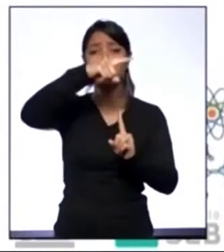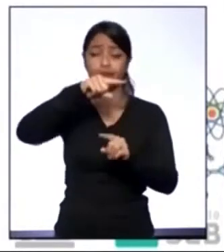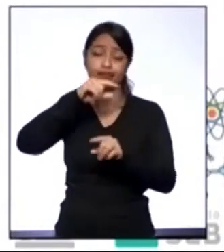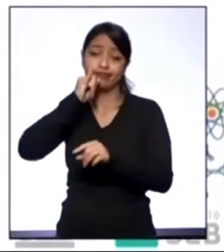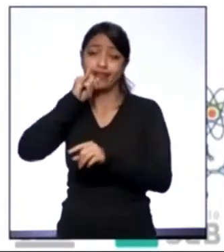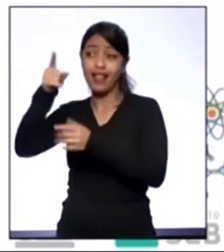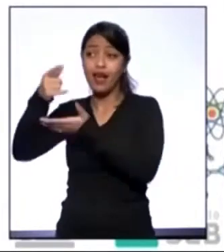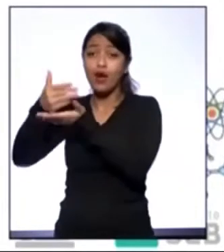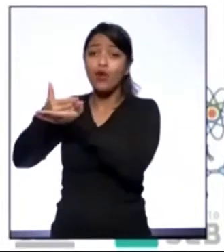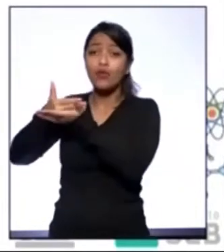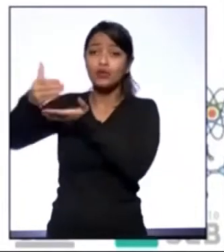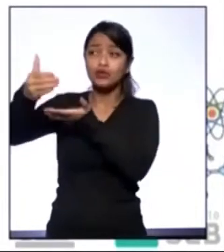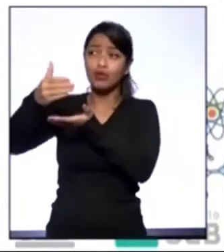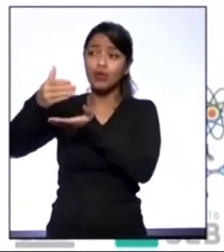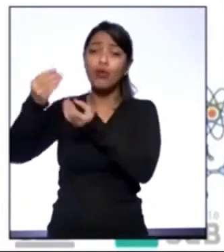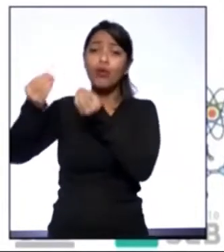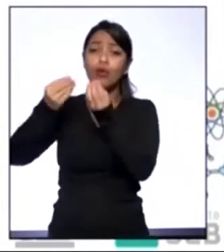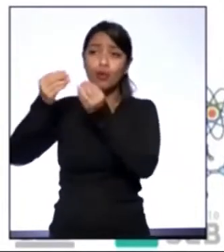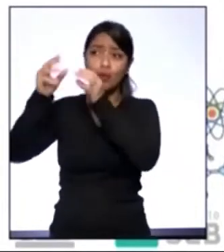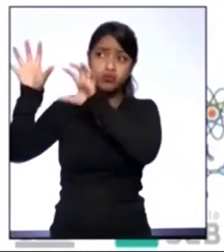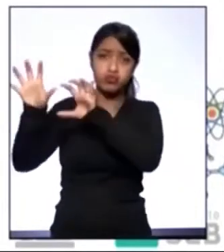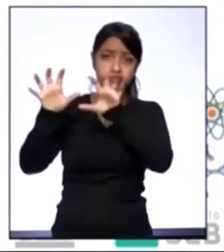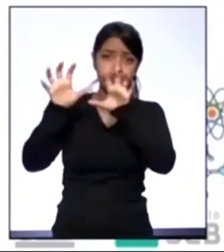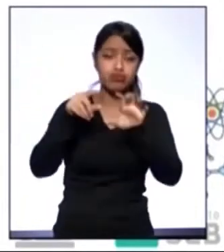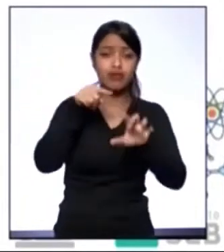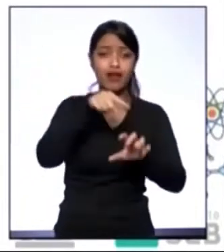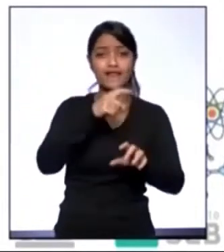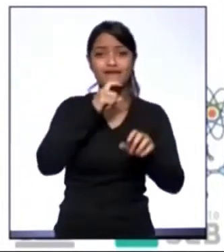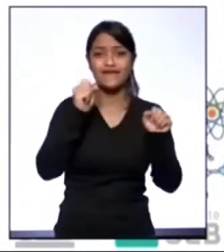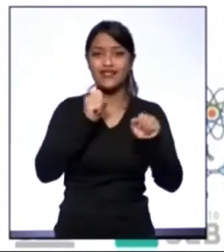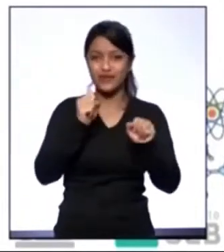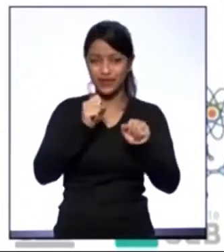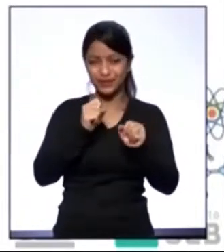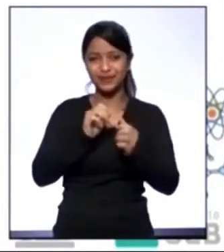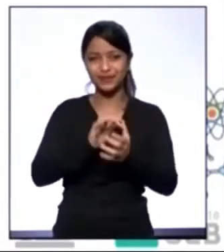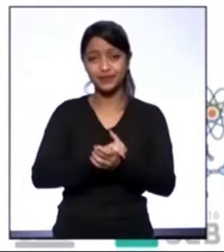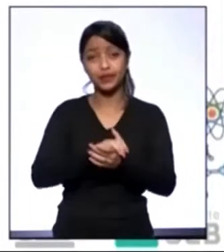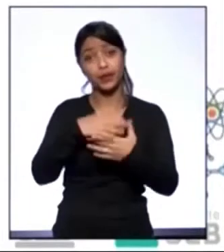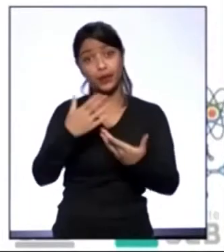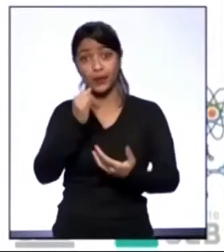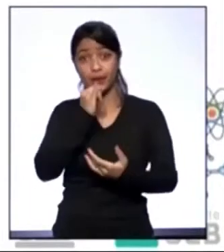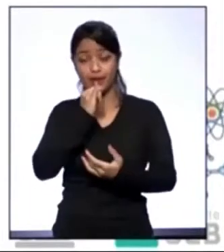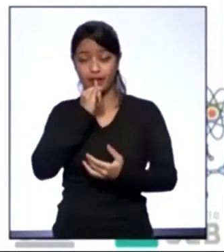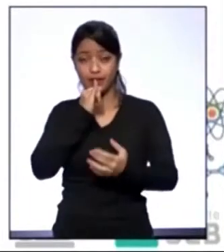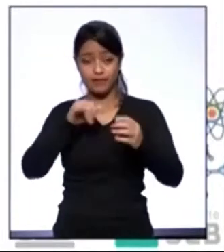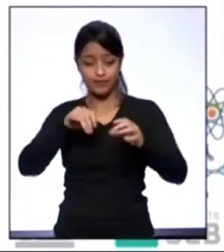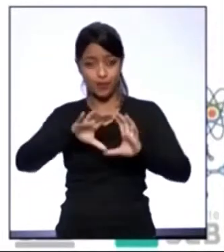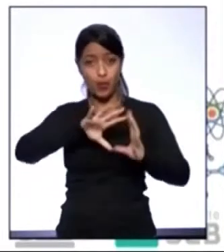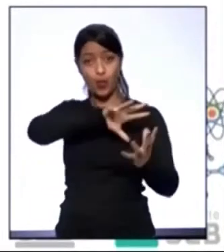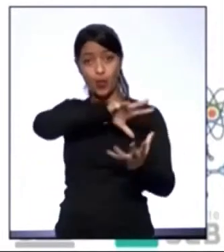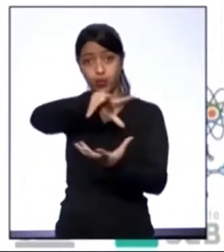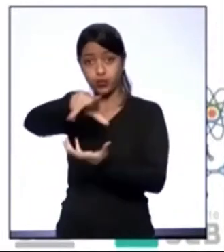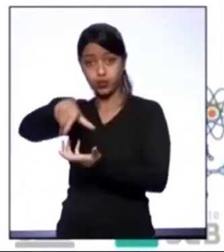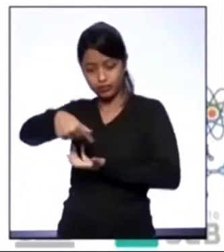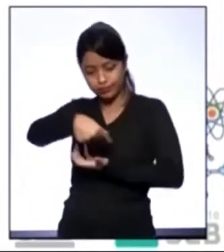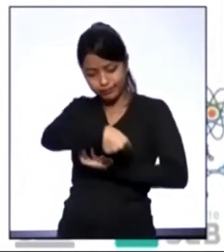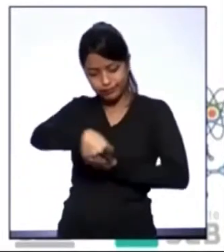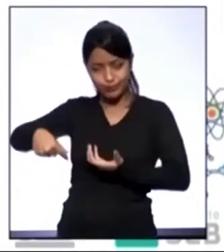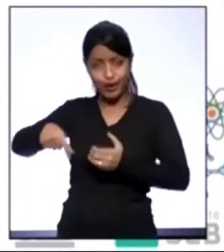temperaturas caem. Agora, se eu digo para você que uma massa equatorial atua na região, eu posso pensar em